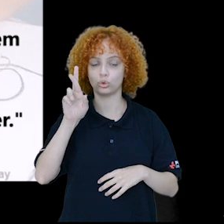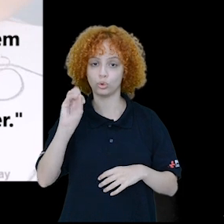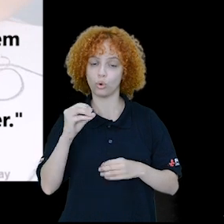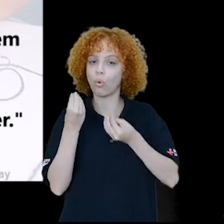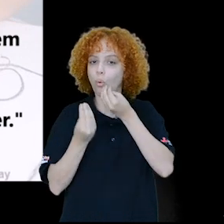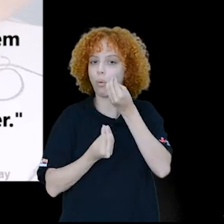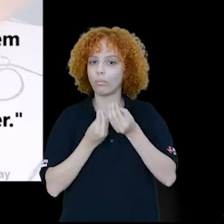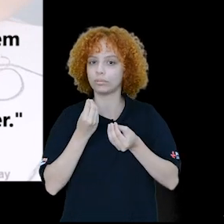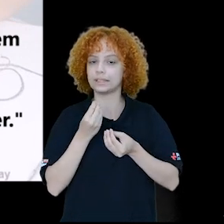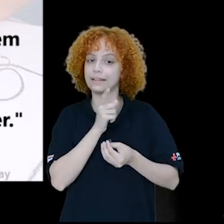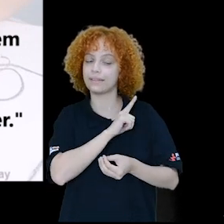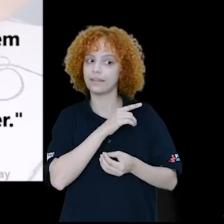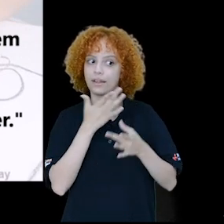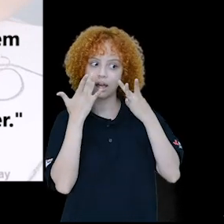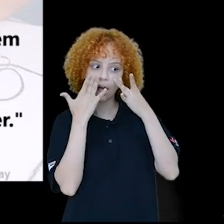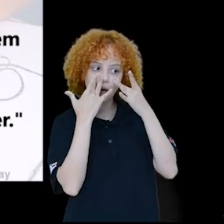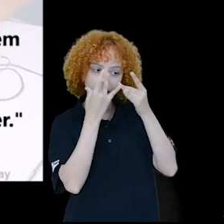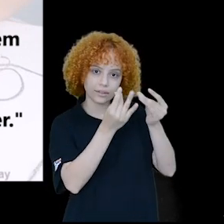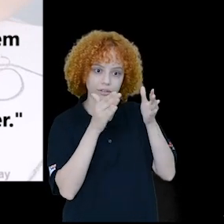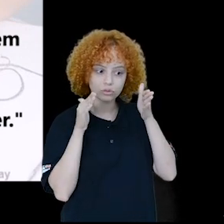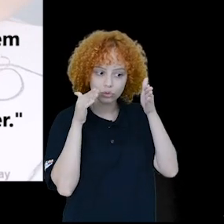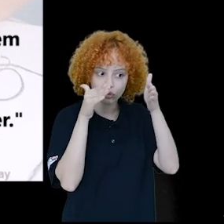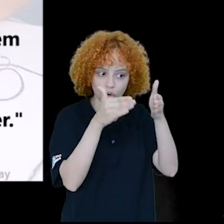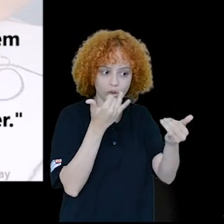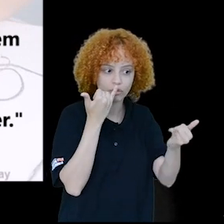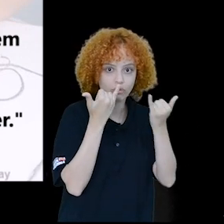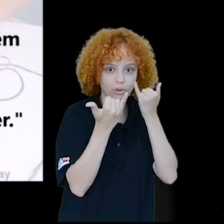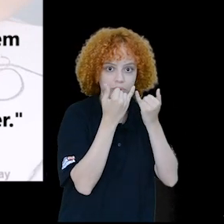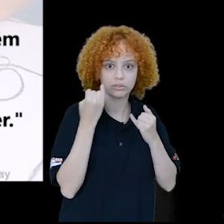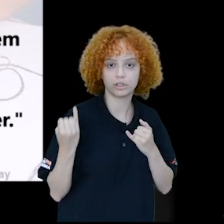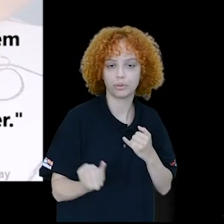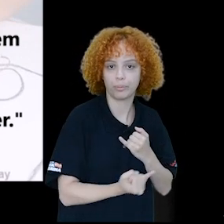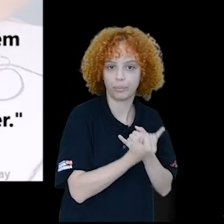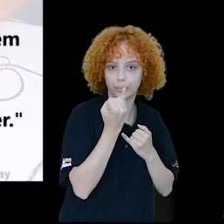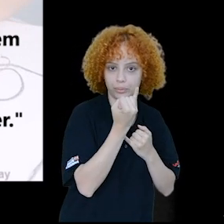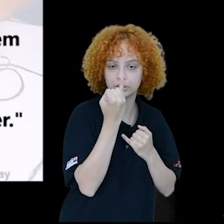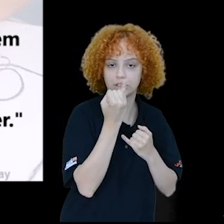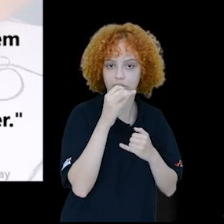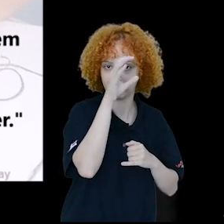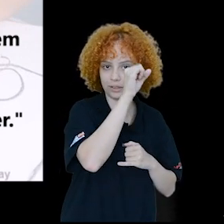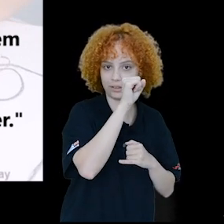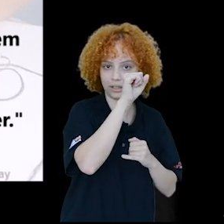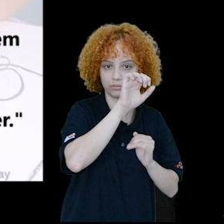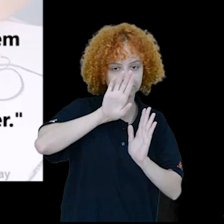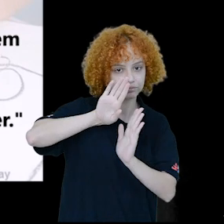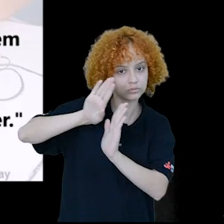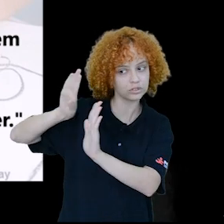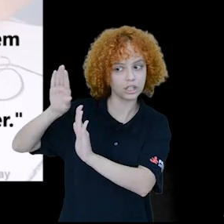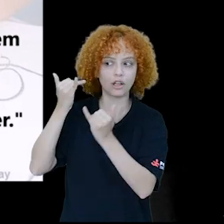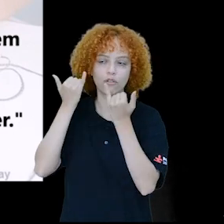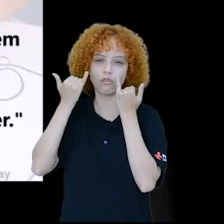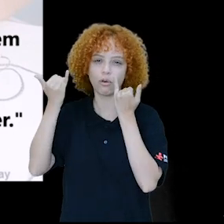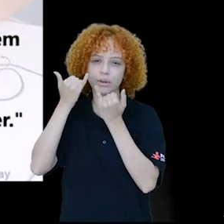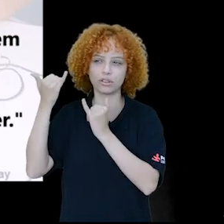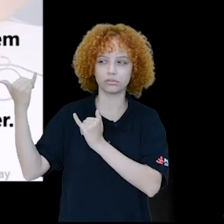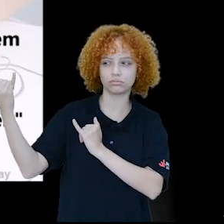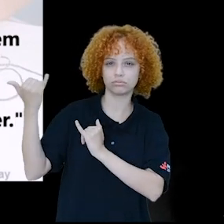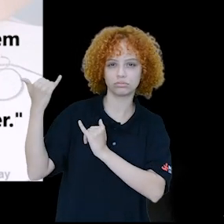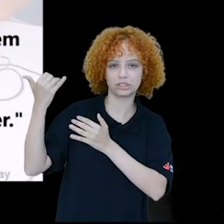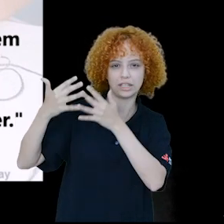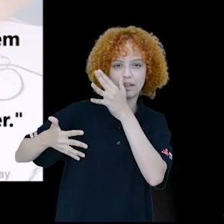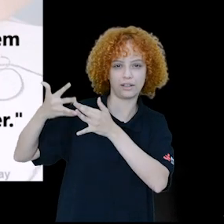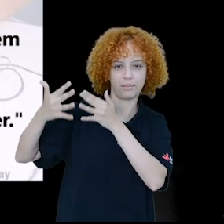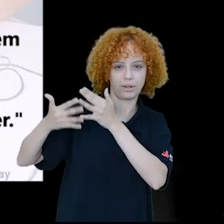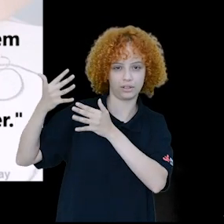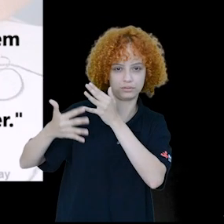informações no sentido de manter a atenção nas informações necessárias ao aprendizado, inibindo